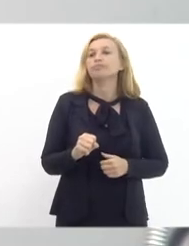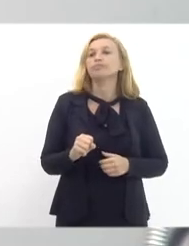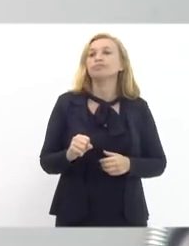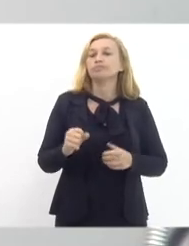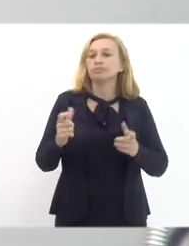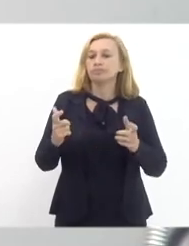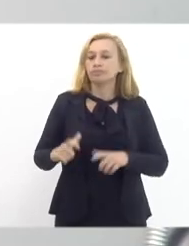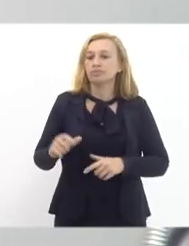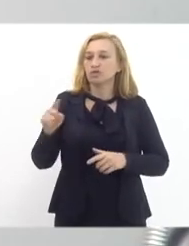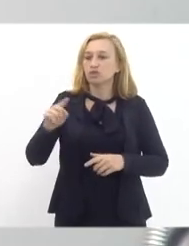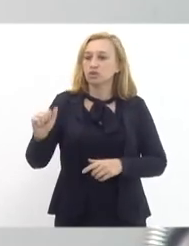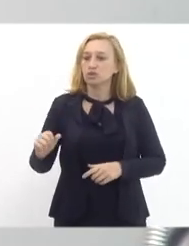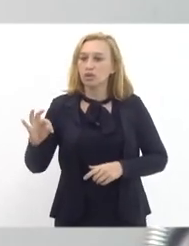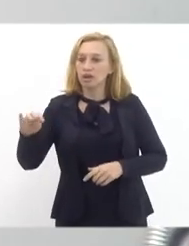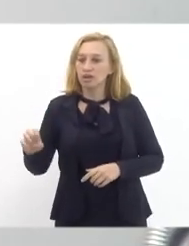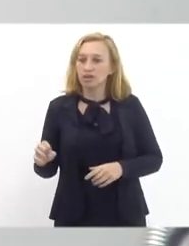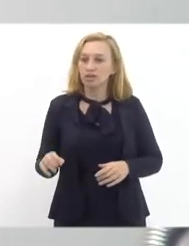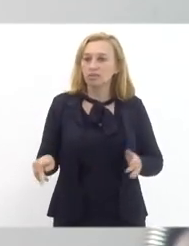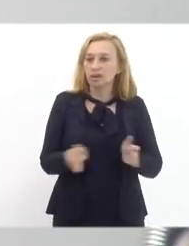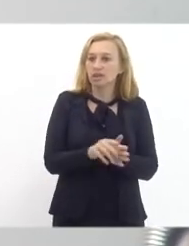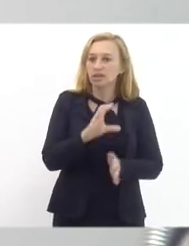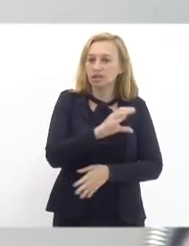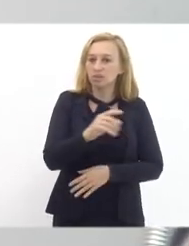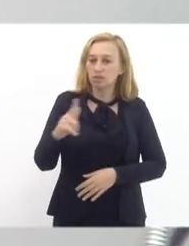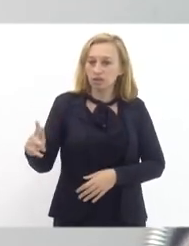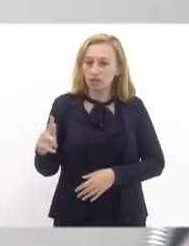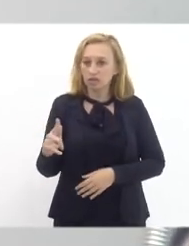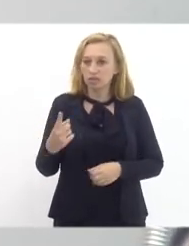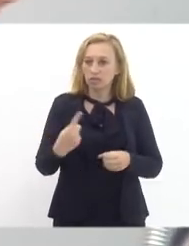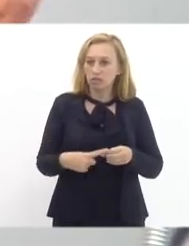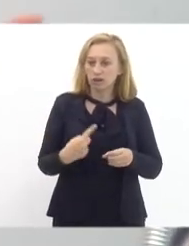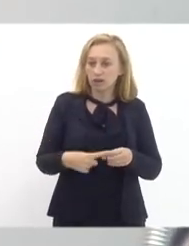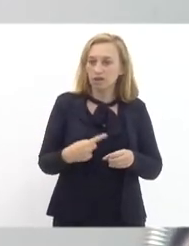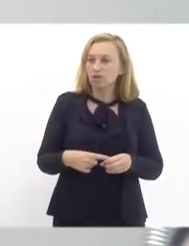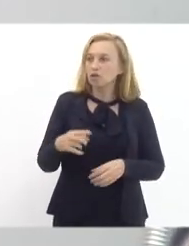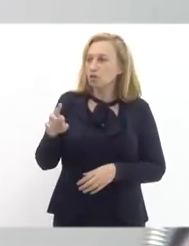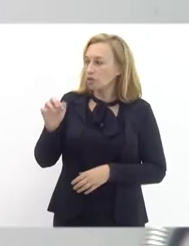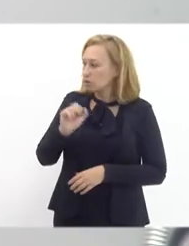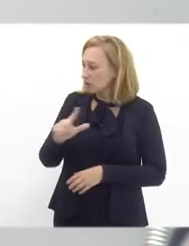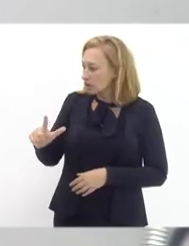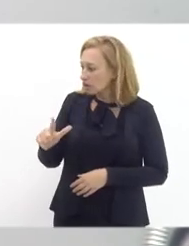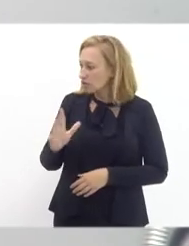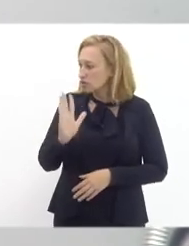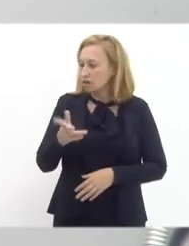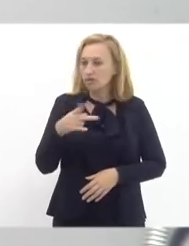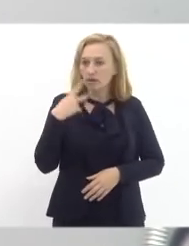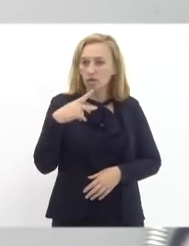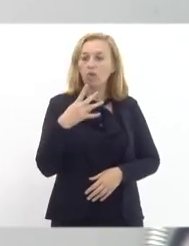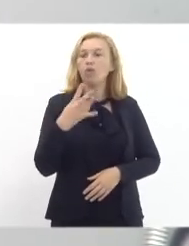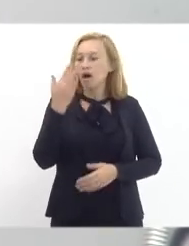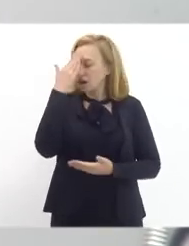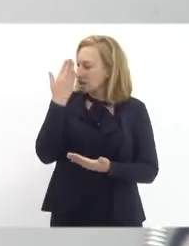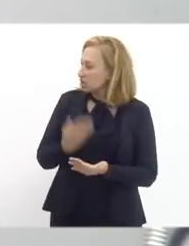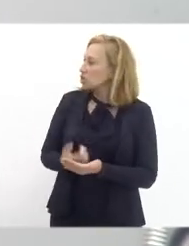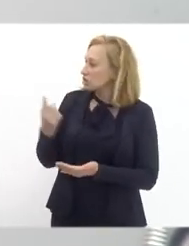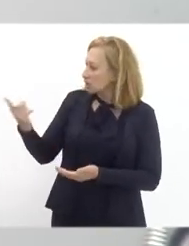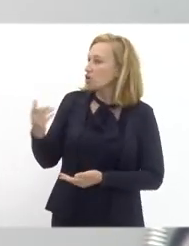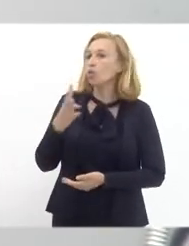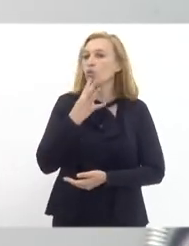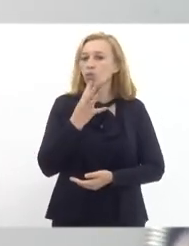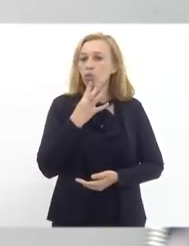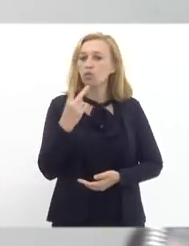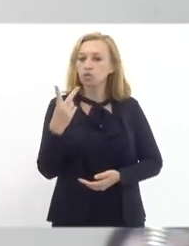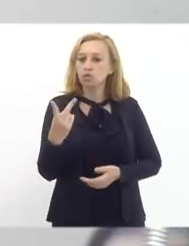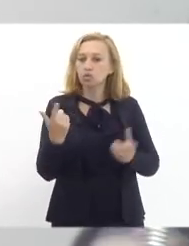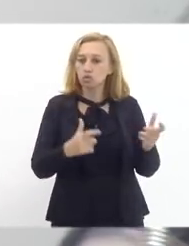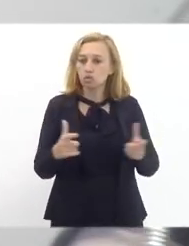no bairro de Campo Grande. E, como o coronel Dantas falou aqui, eu acredito que ele conheça os 2 parques estaduais que nós temos